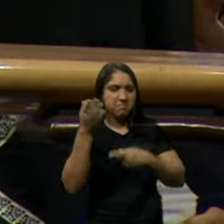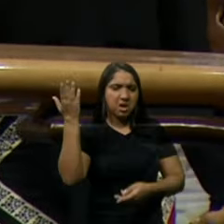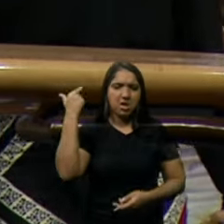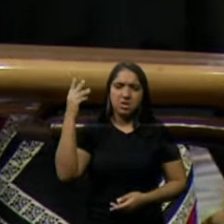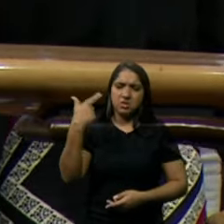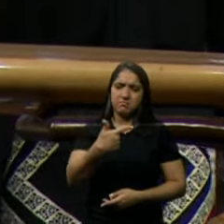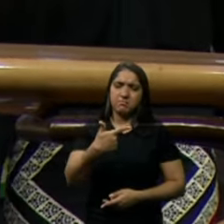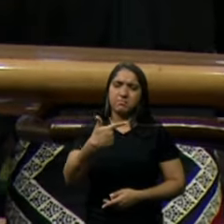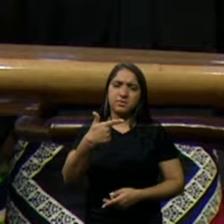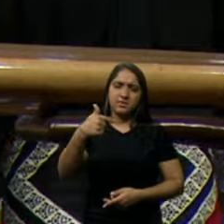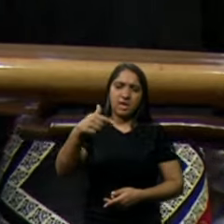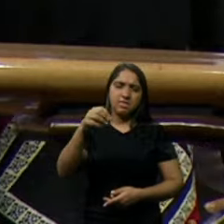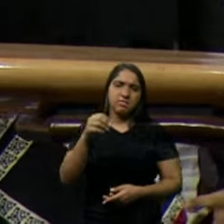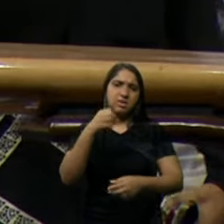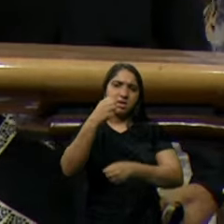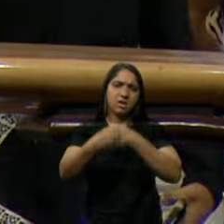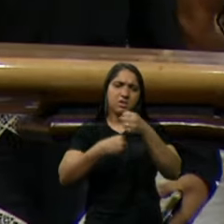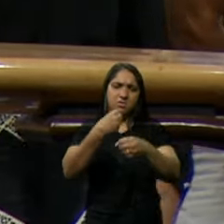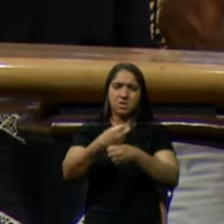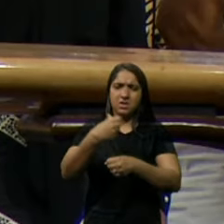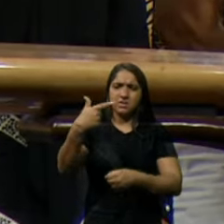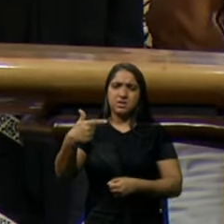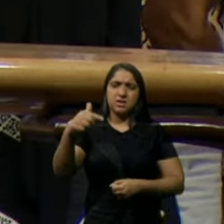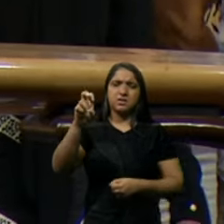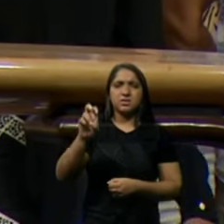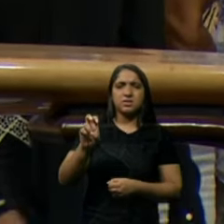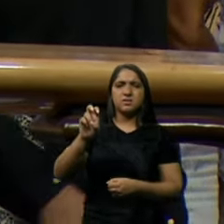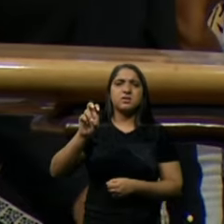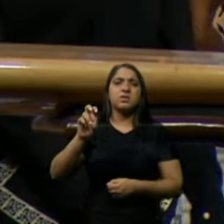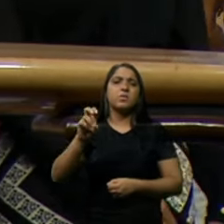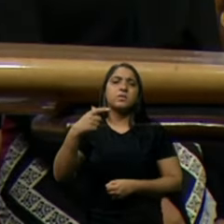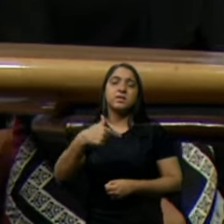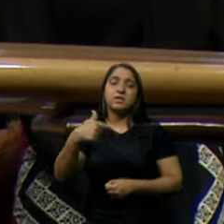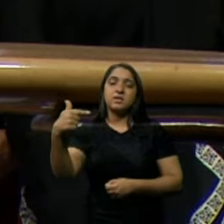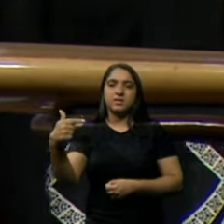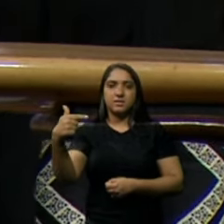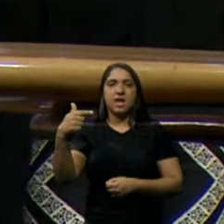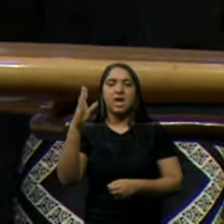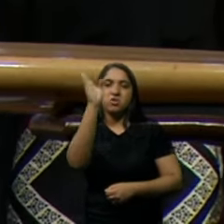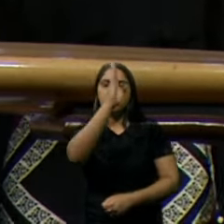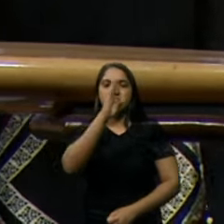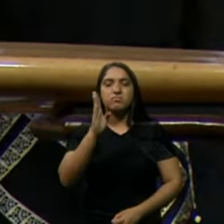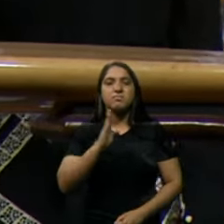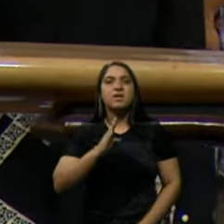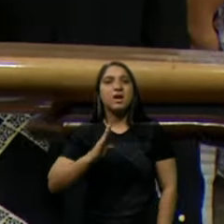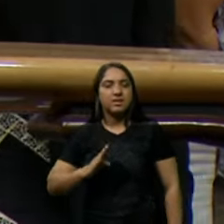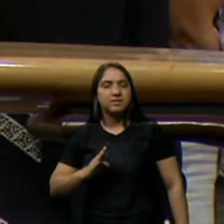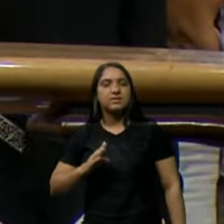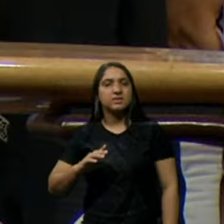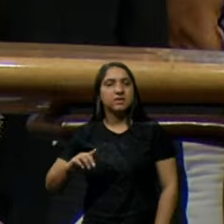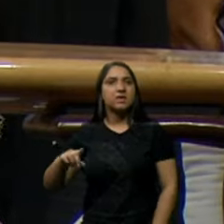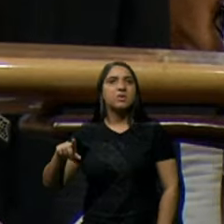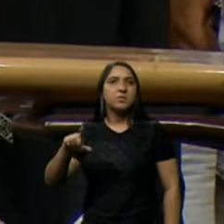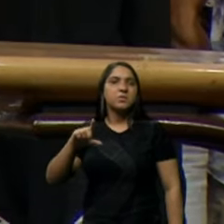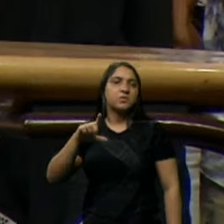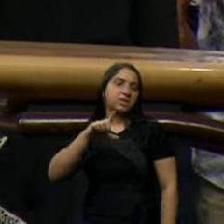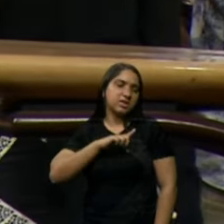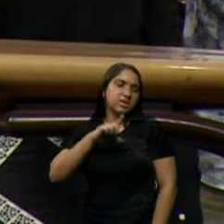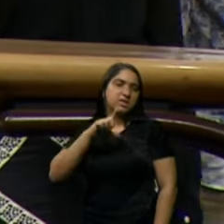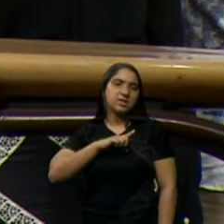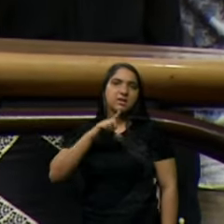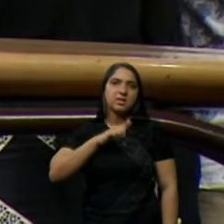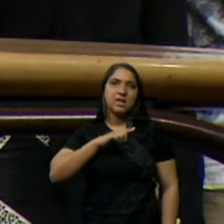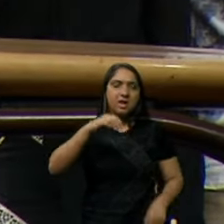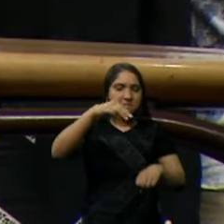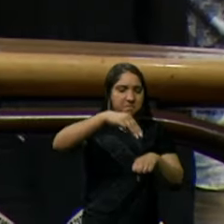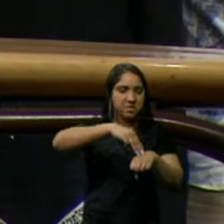Billy Graham no Maracanã e 77 diz que o Brasil seria alistei espiritual para as nações que enviaria